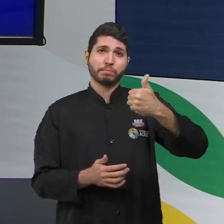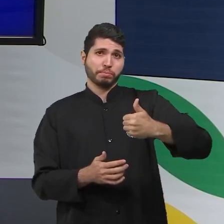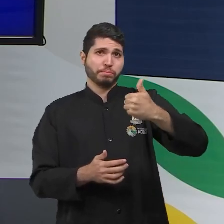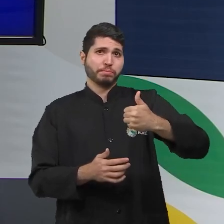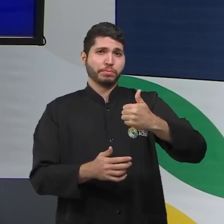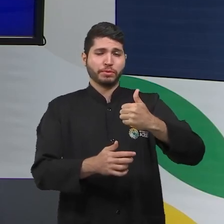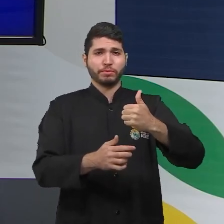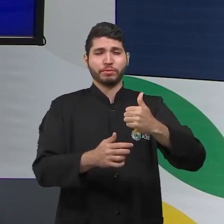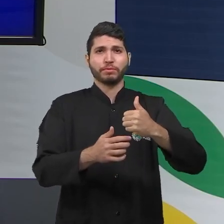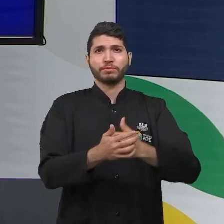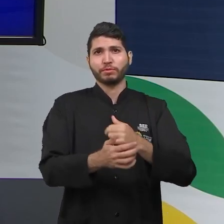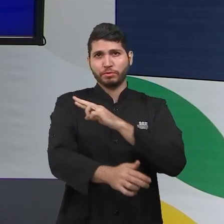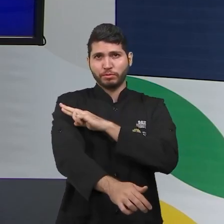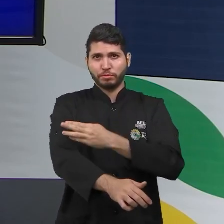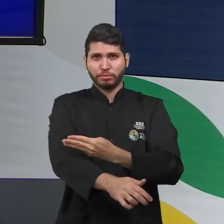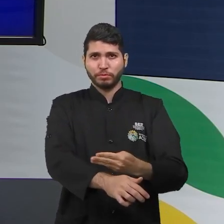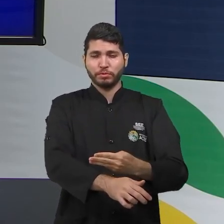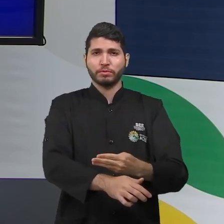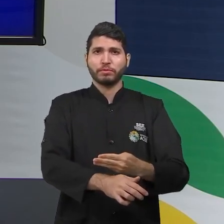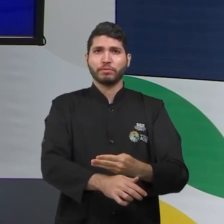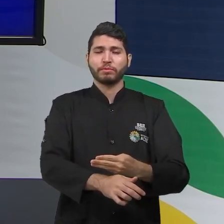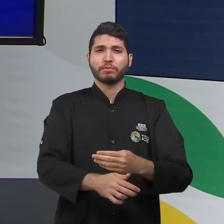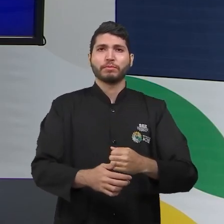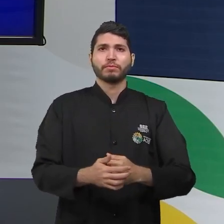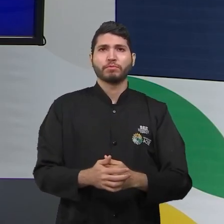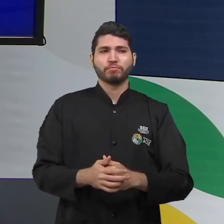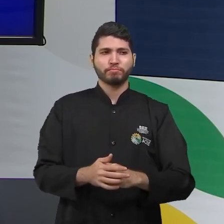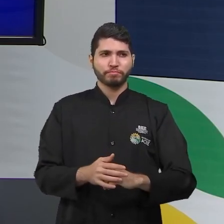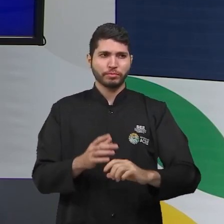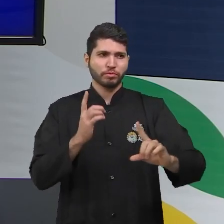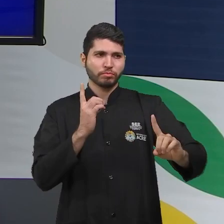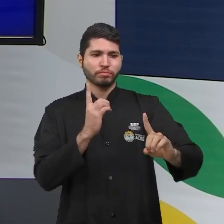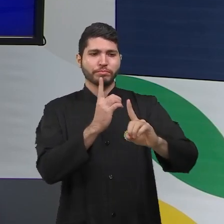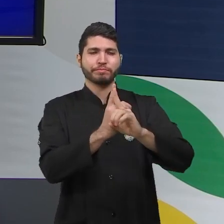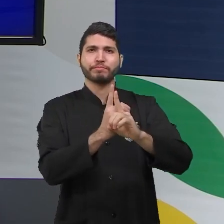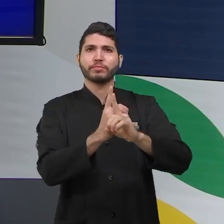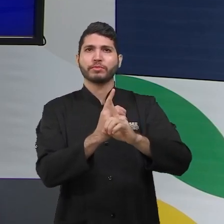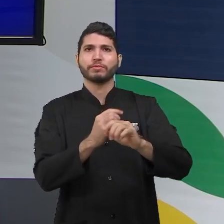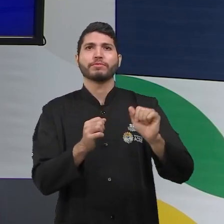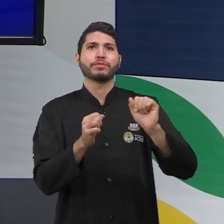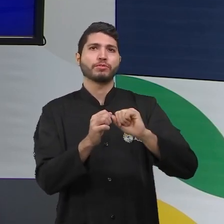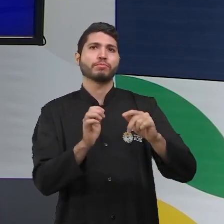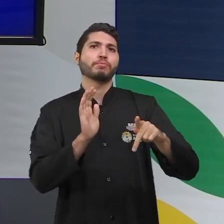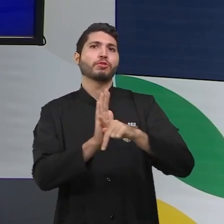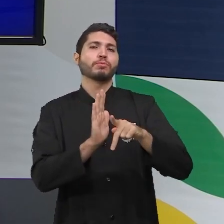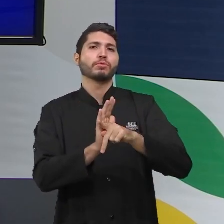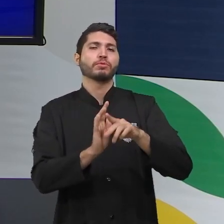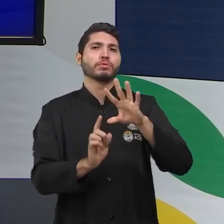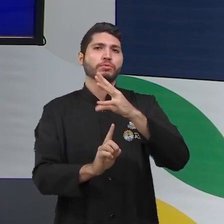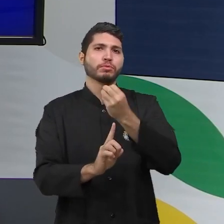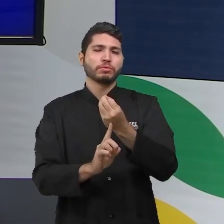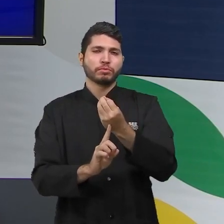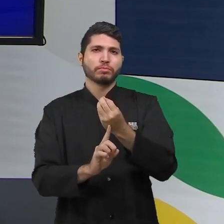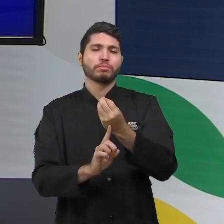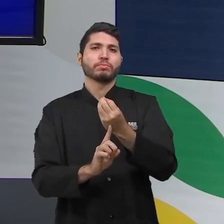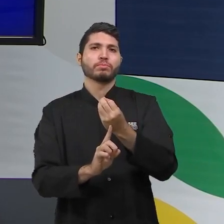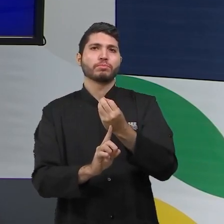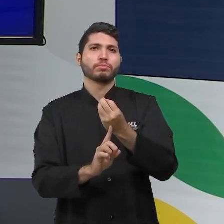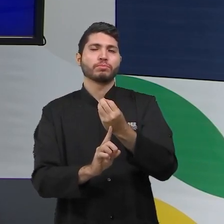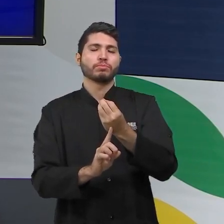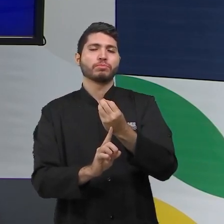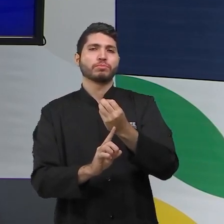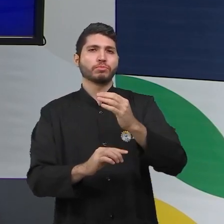grafite feito de uma forma dirigida mesmo, por talentosos aqui da nossa cidade, e que remete